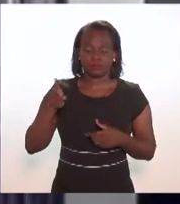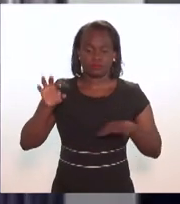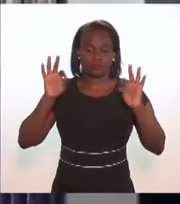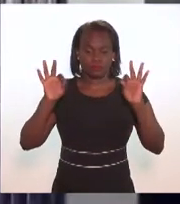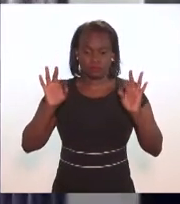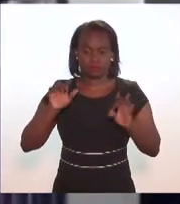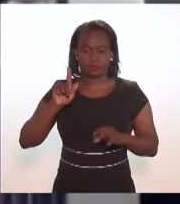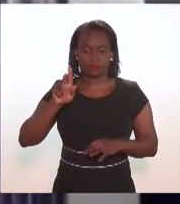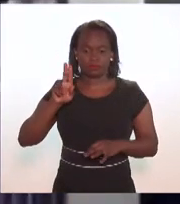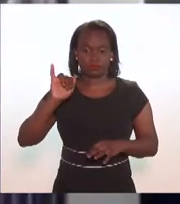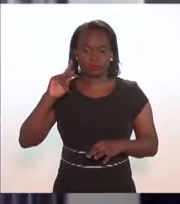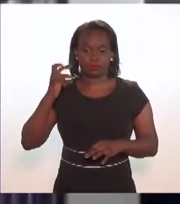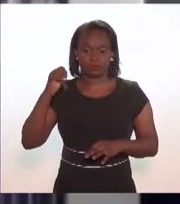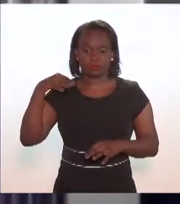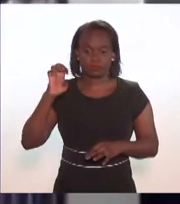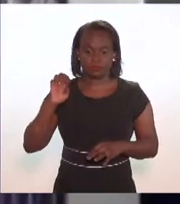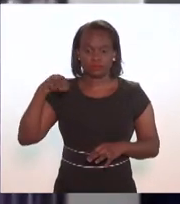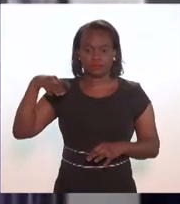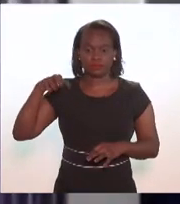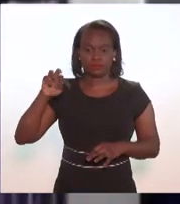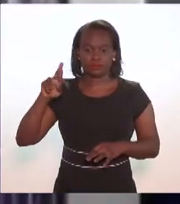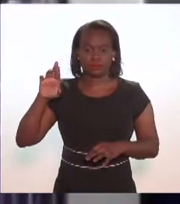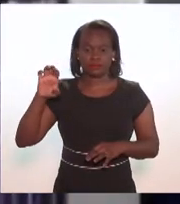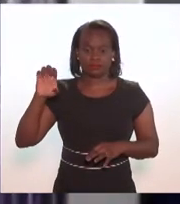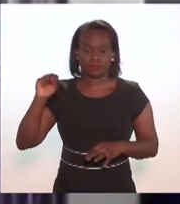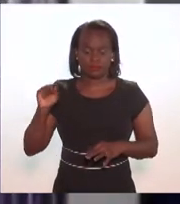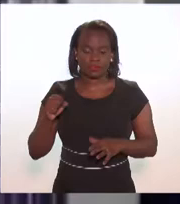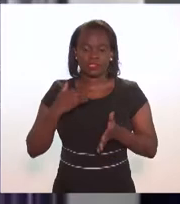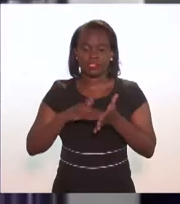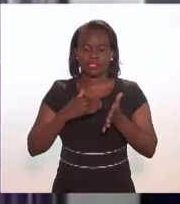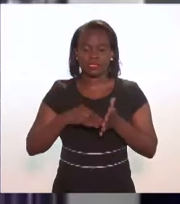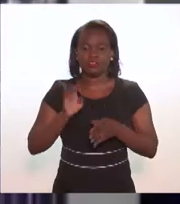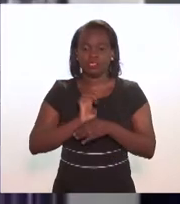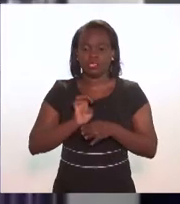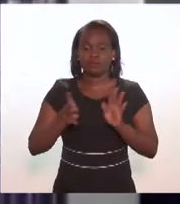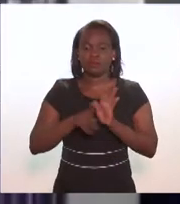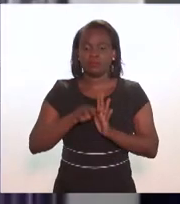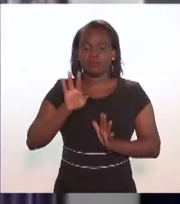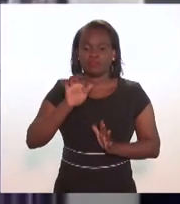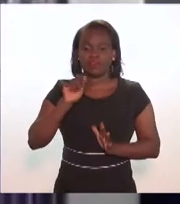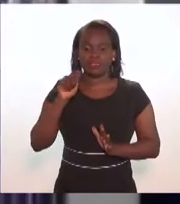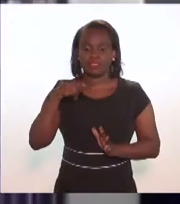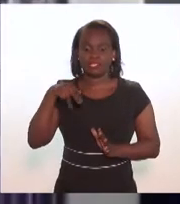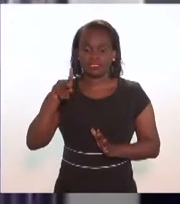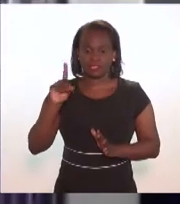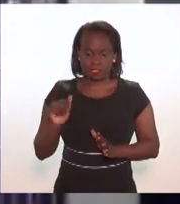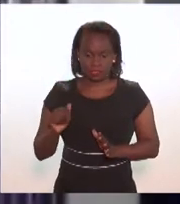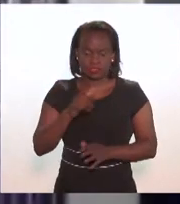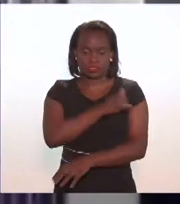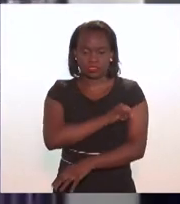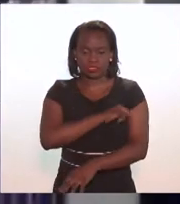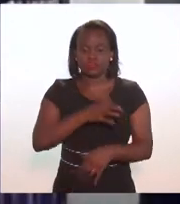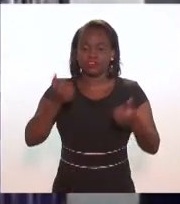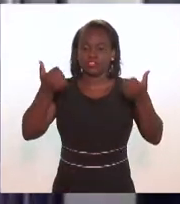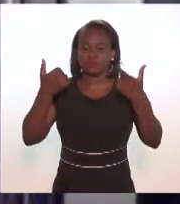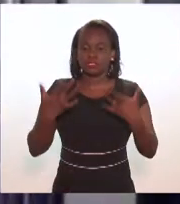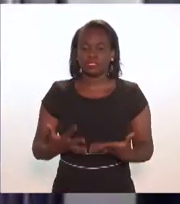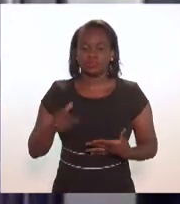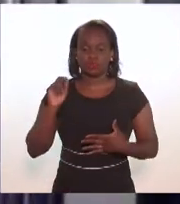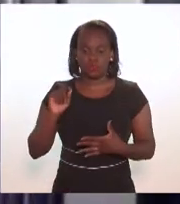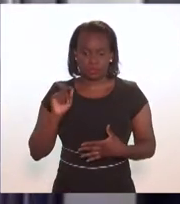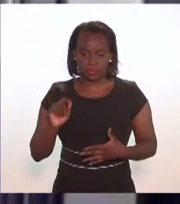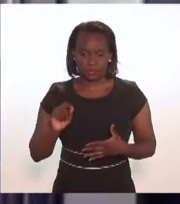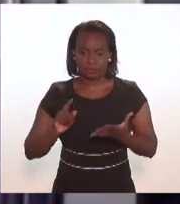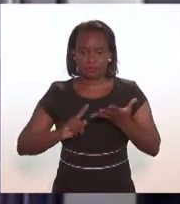Guilherme Messer, secretário de Estado de Fazenda do Rio de Janeiro, que irá discorrer sobre os